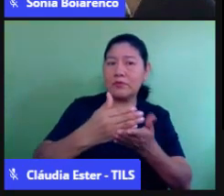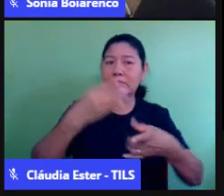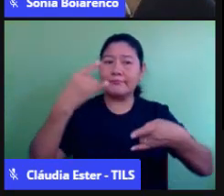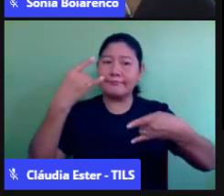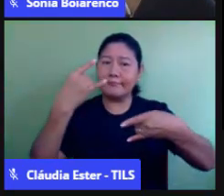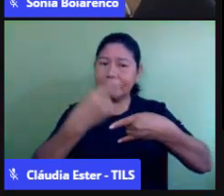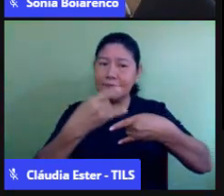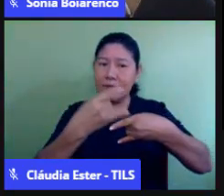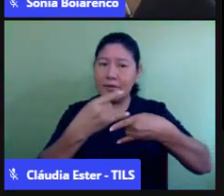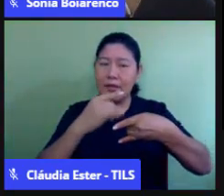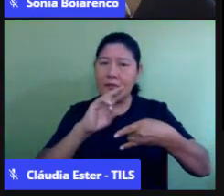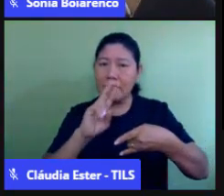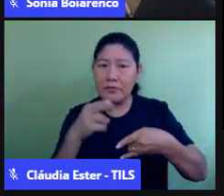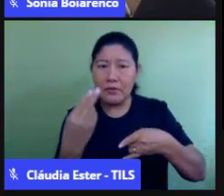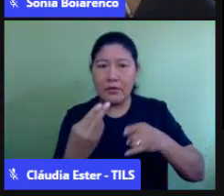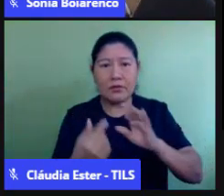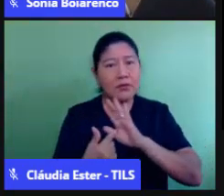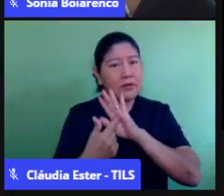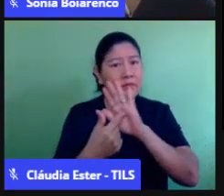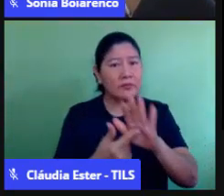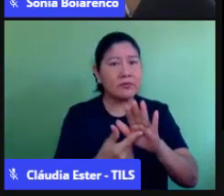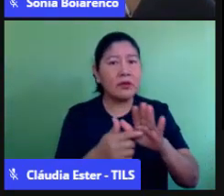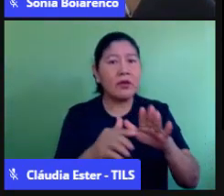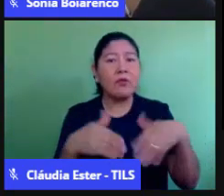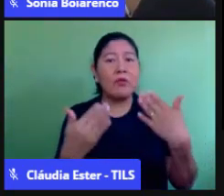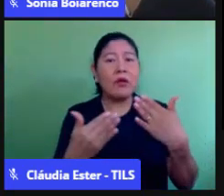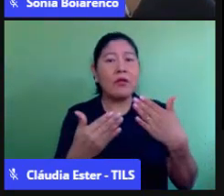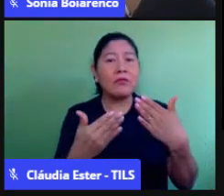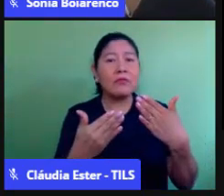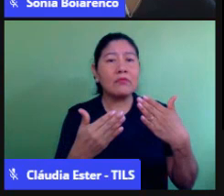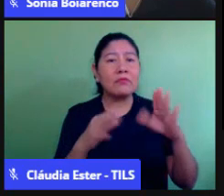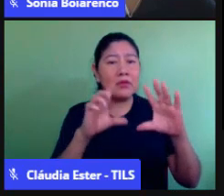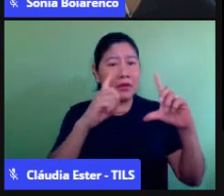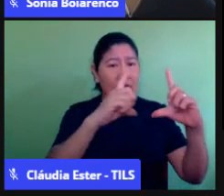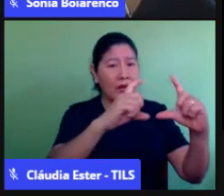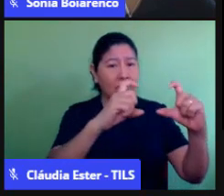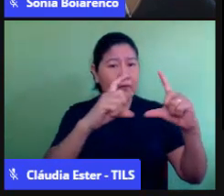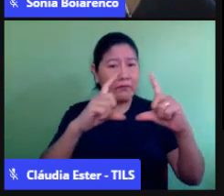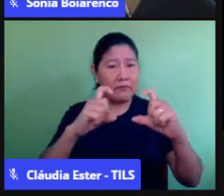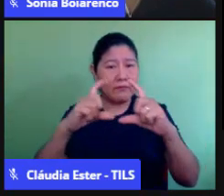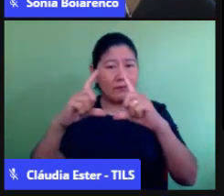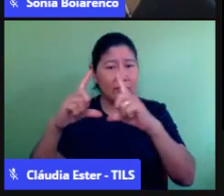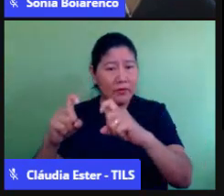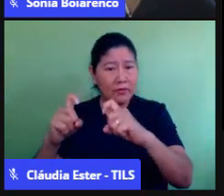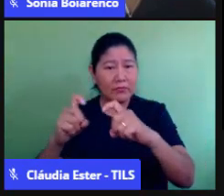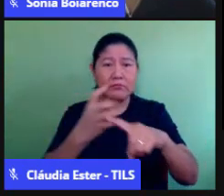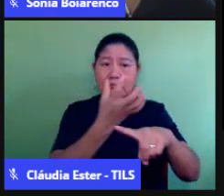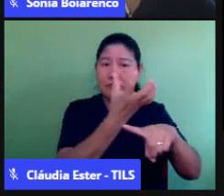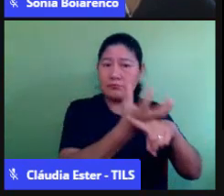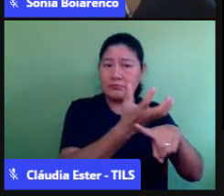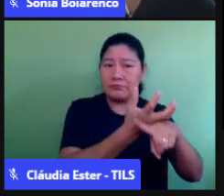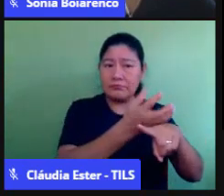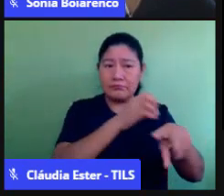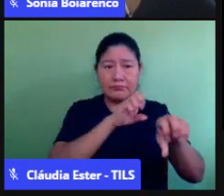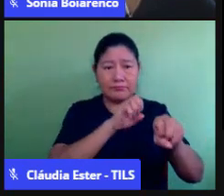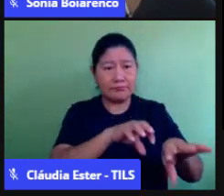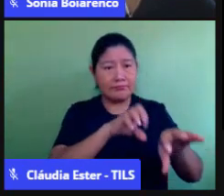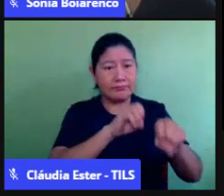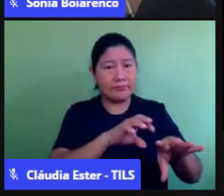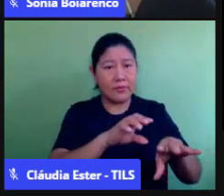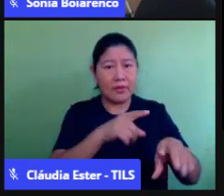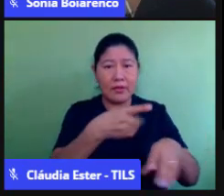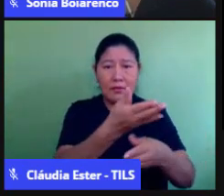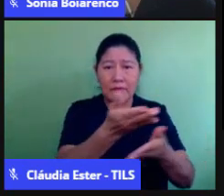trazermos, né, a imagem dos referenciais curriculares e circunstanciais para